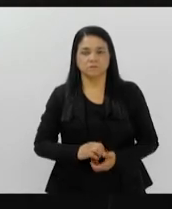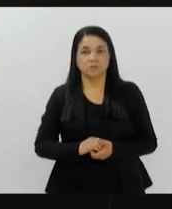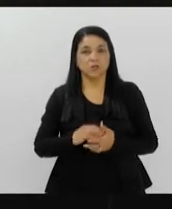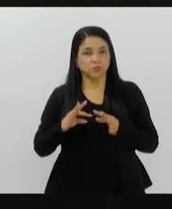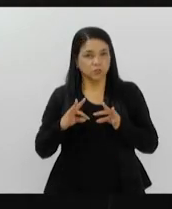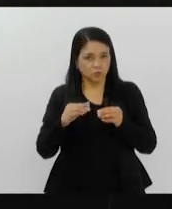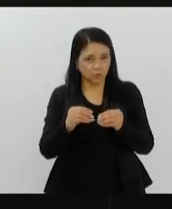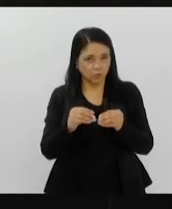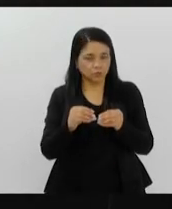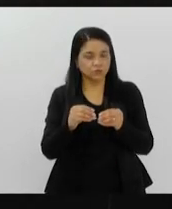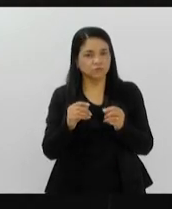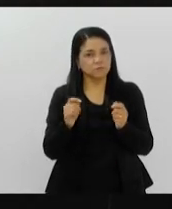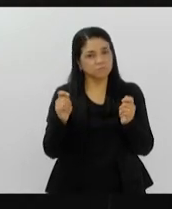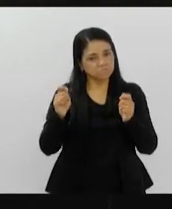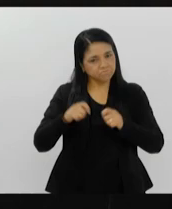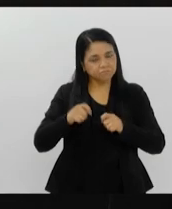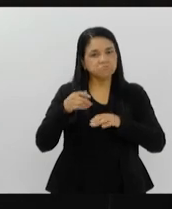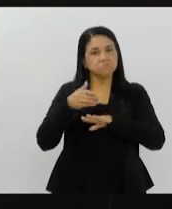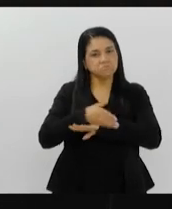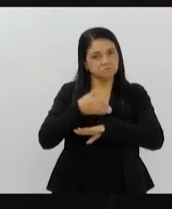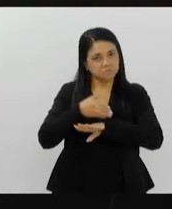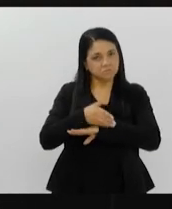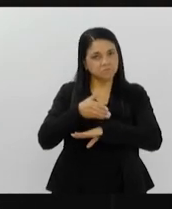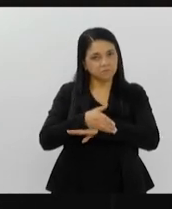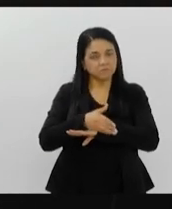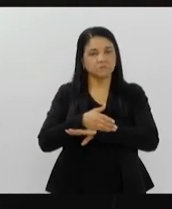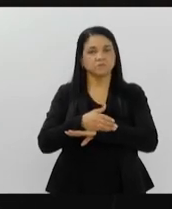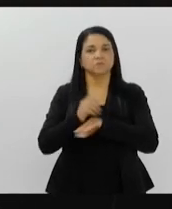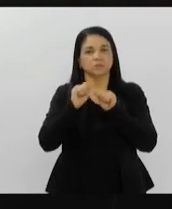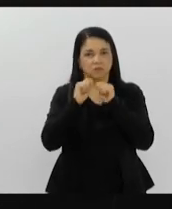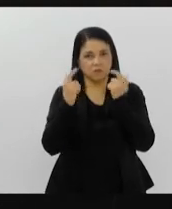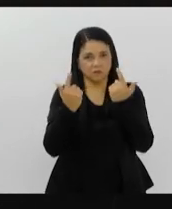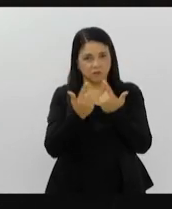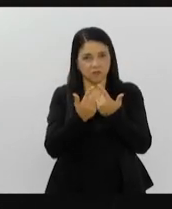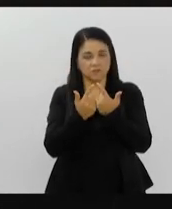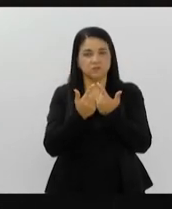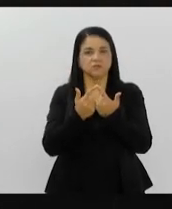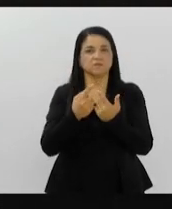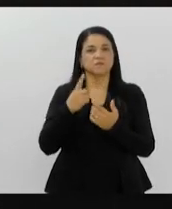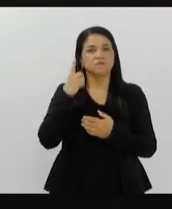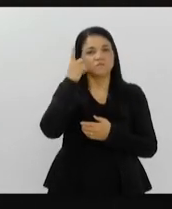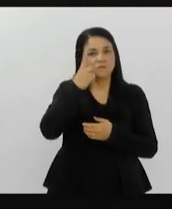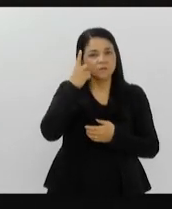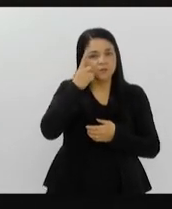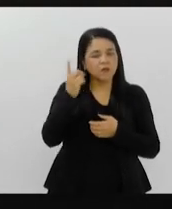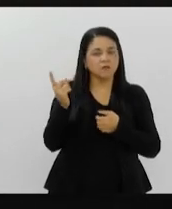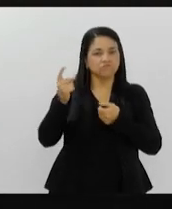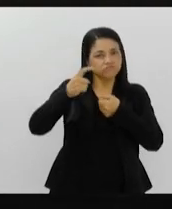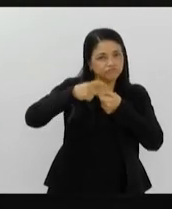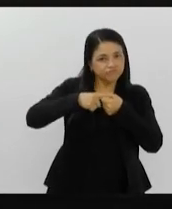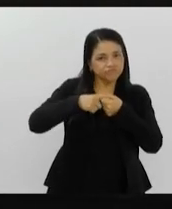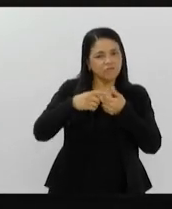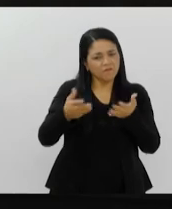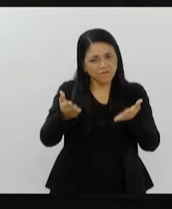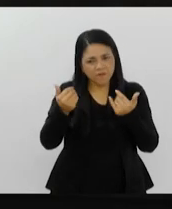Todos que fazem parte desse parlamento, filiado ou não, venham, venham.